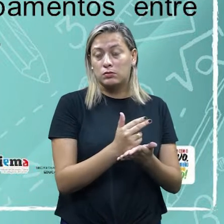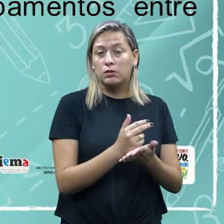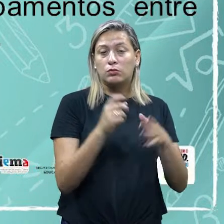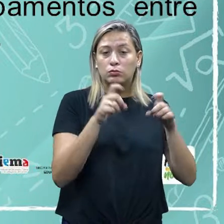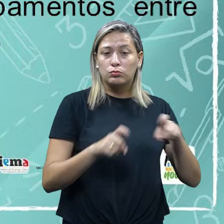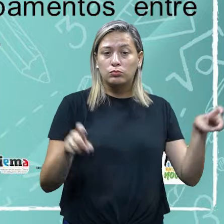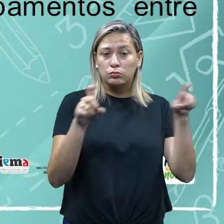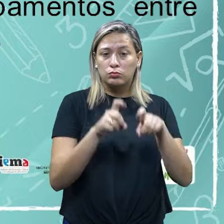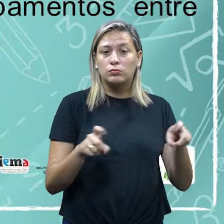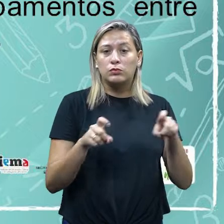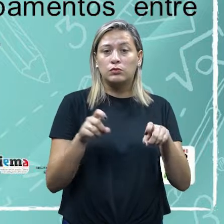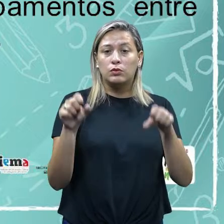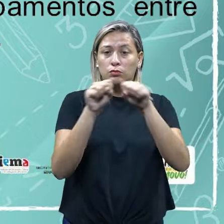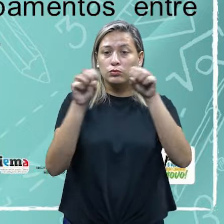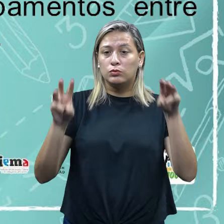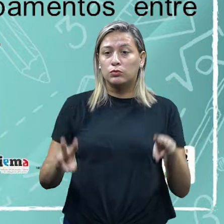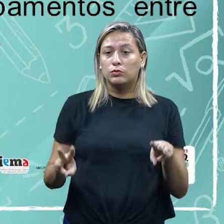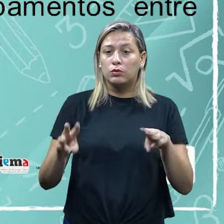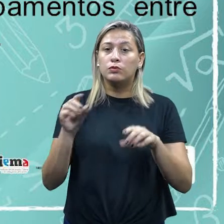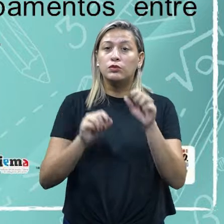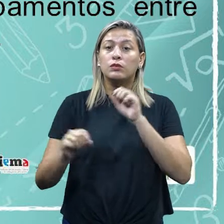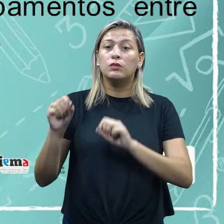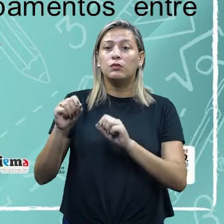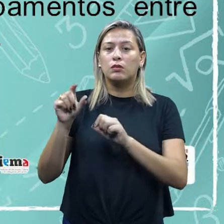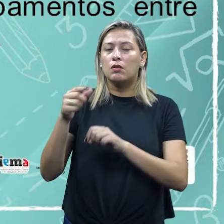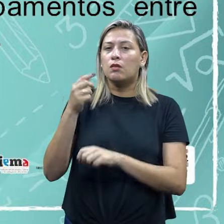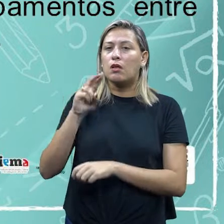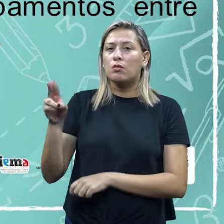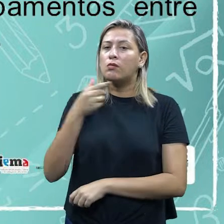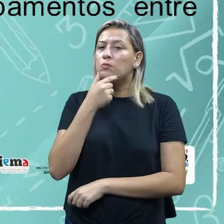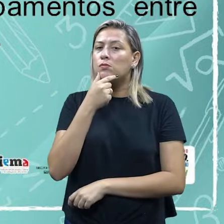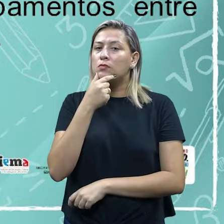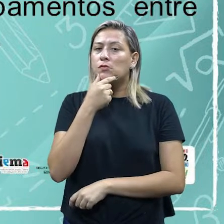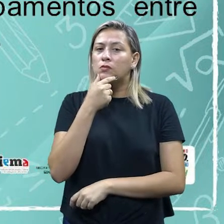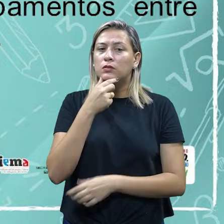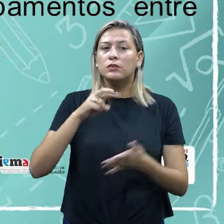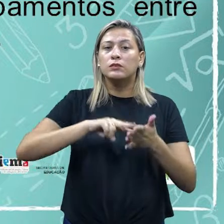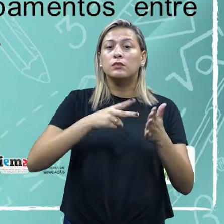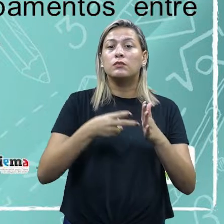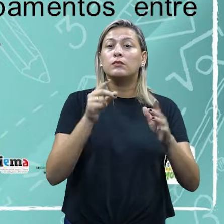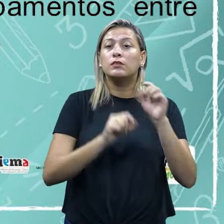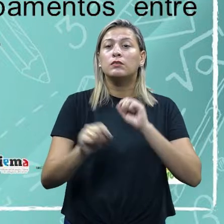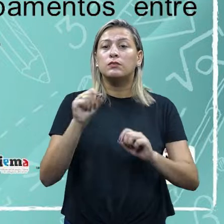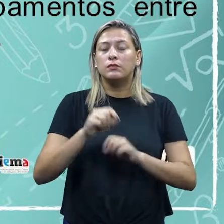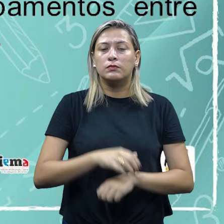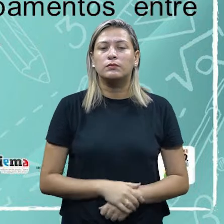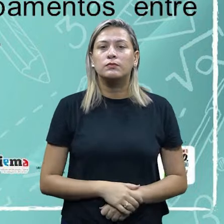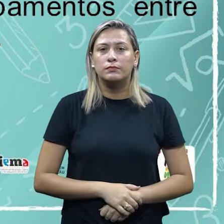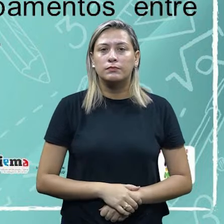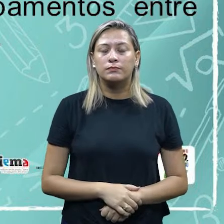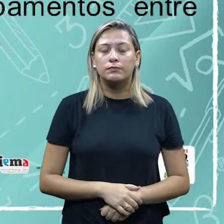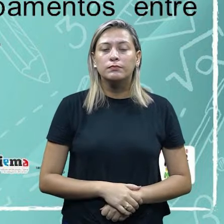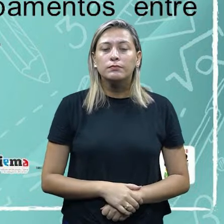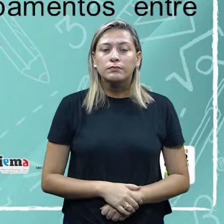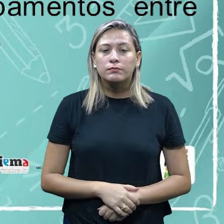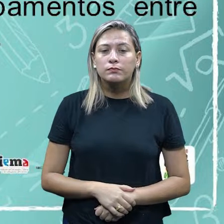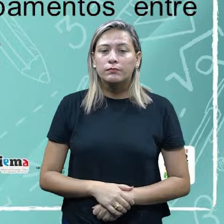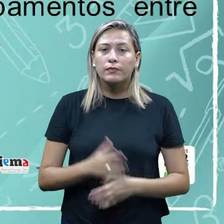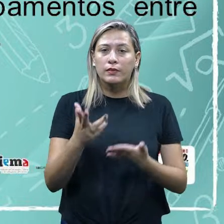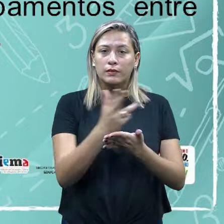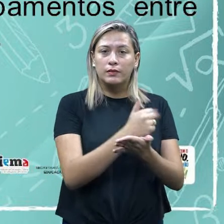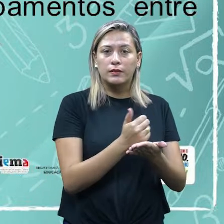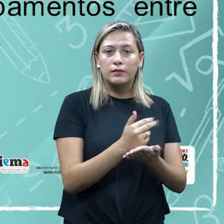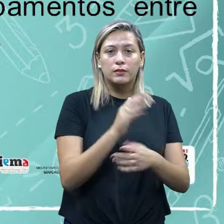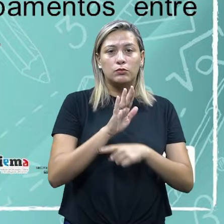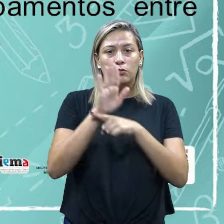que em inglês é Computer Aided Design, que quer dizer desenho assistido por computador, né? Utilizado